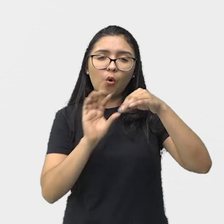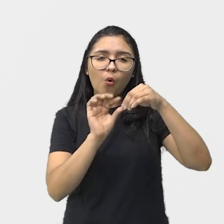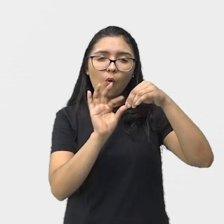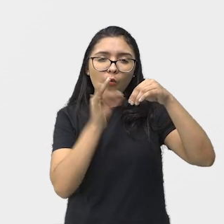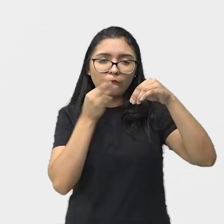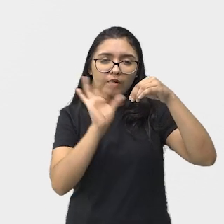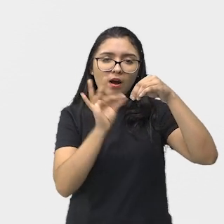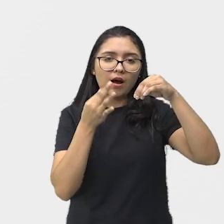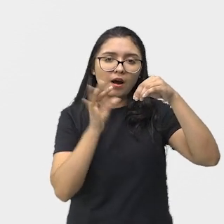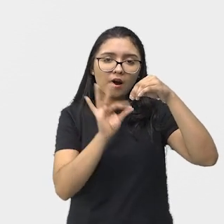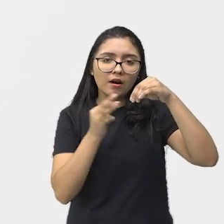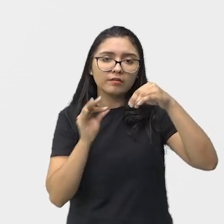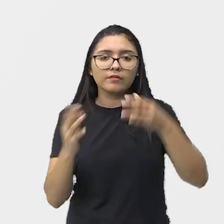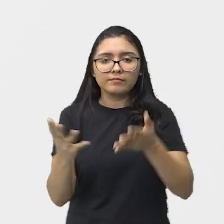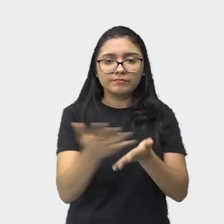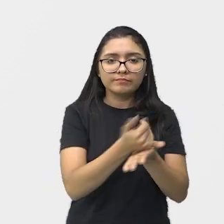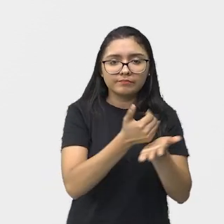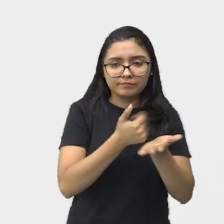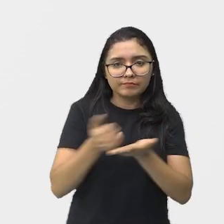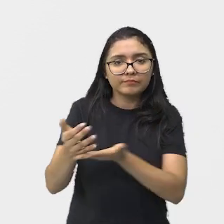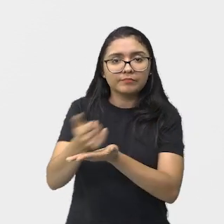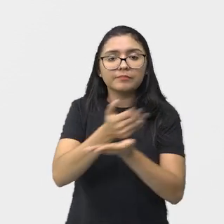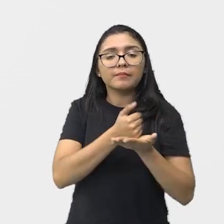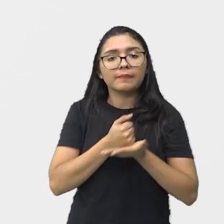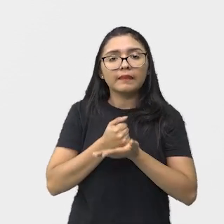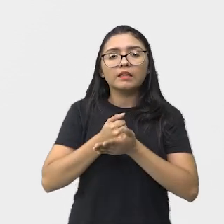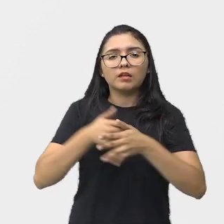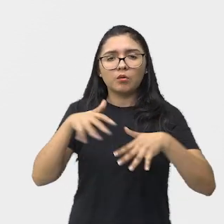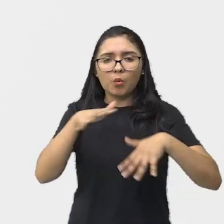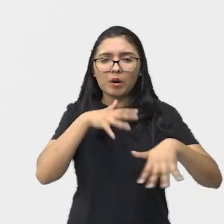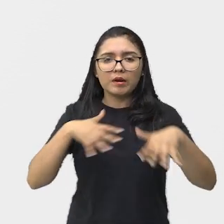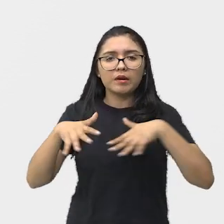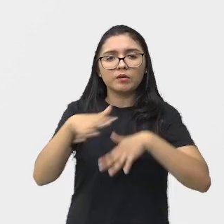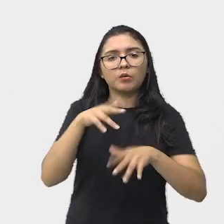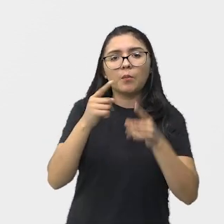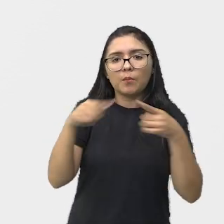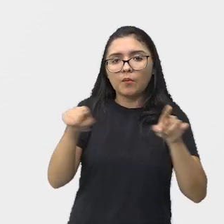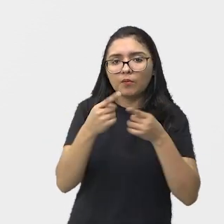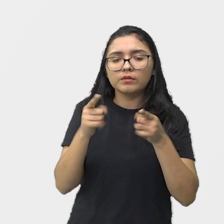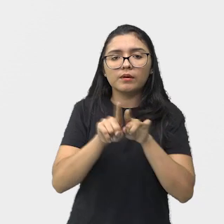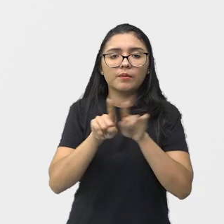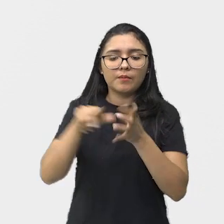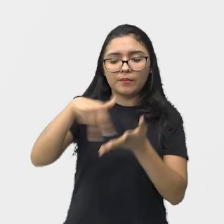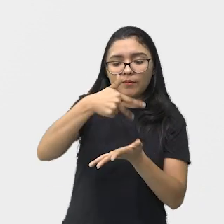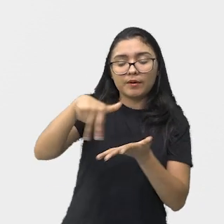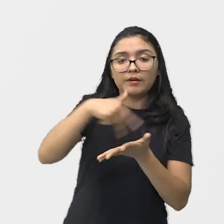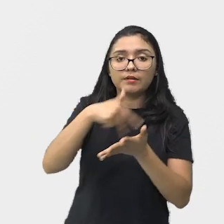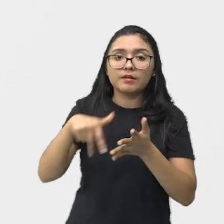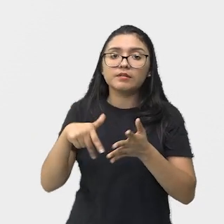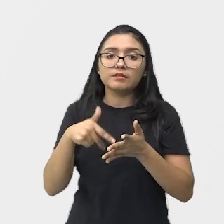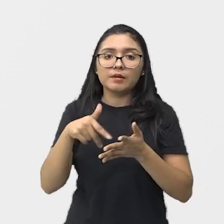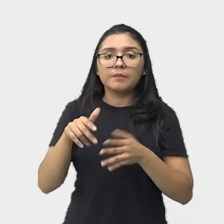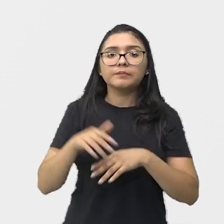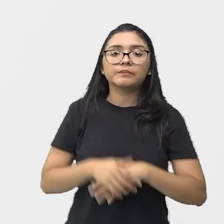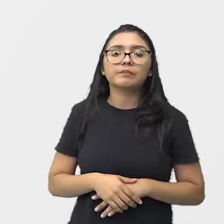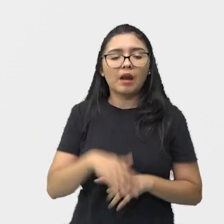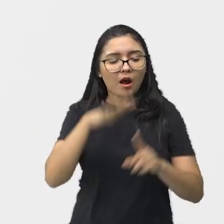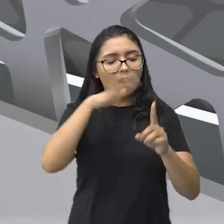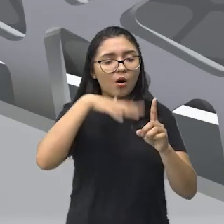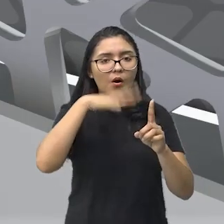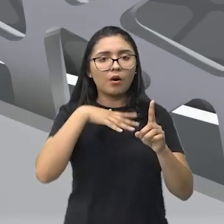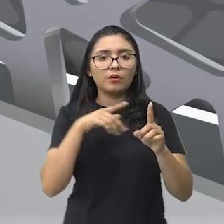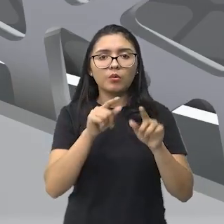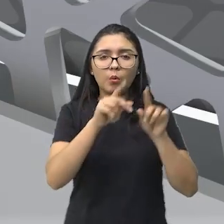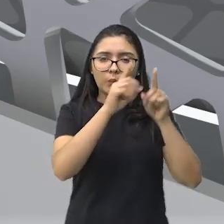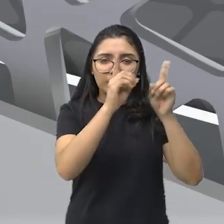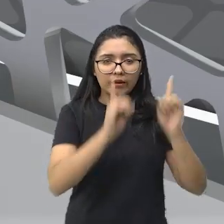de agradecimento. Eram ritos com canções, com danças em homenagem aos deuses, certo?